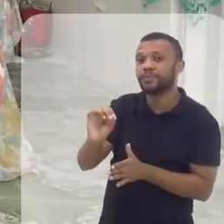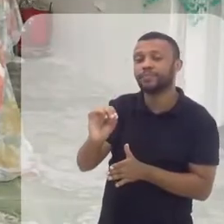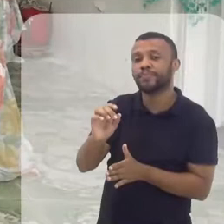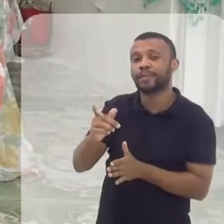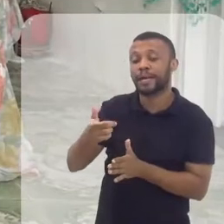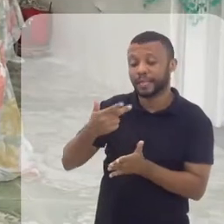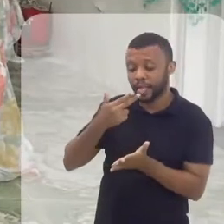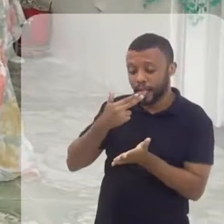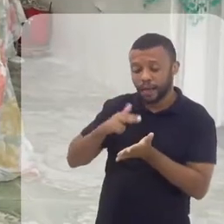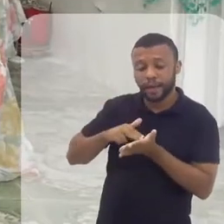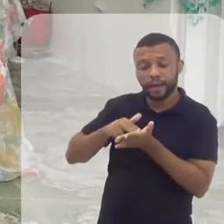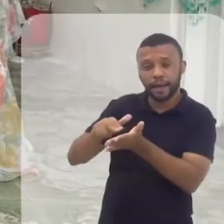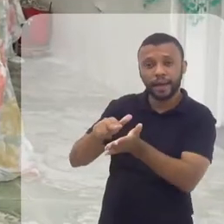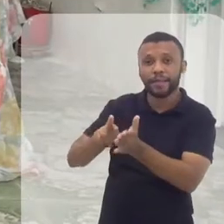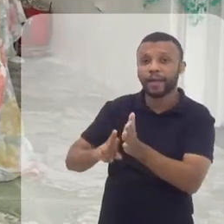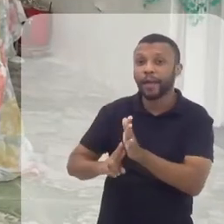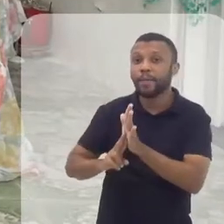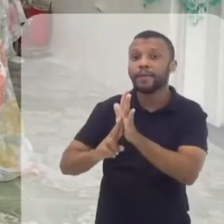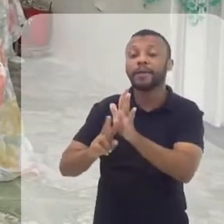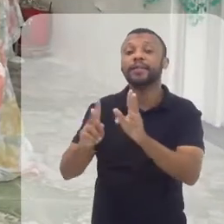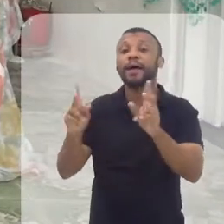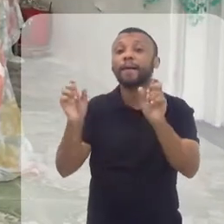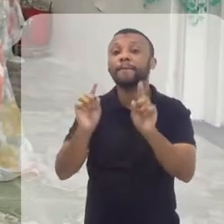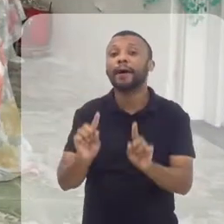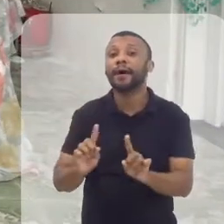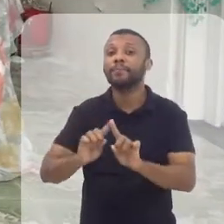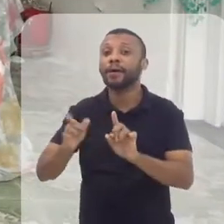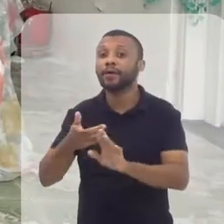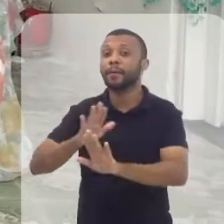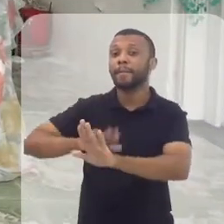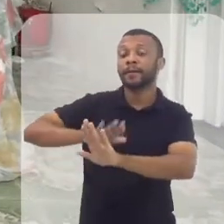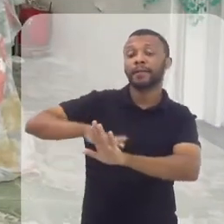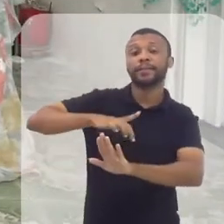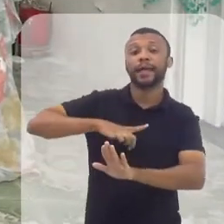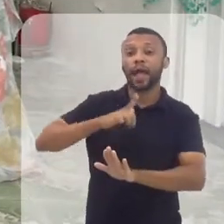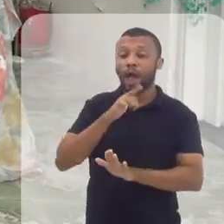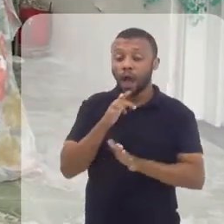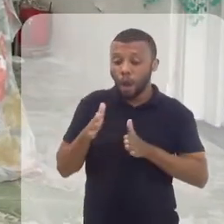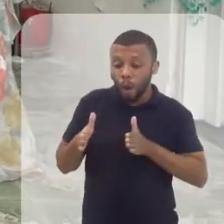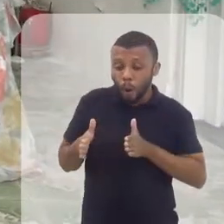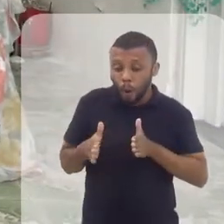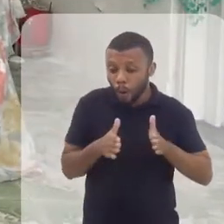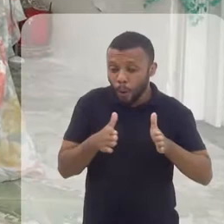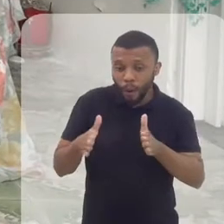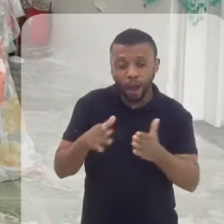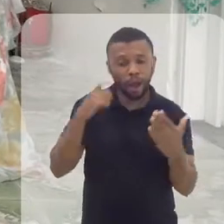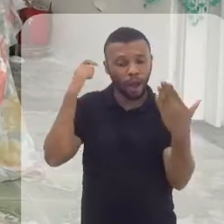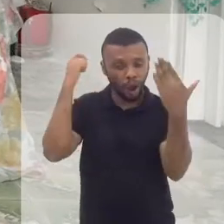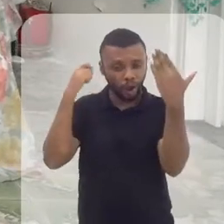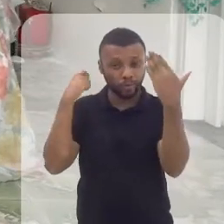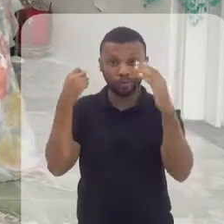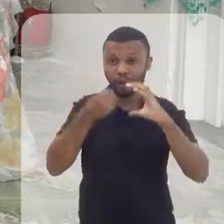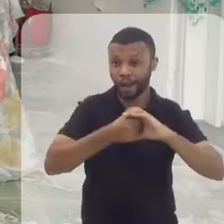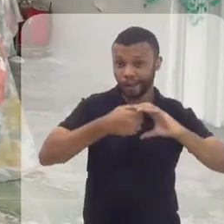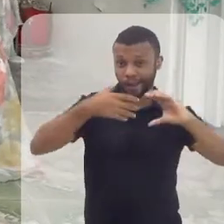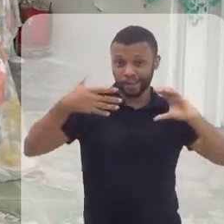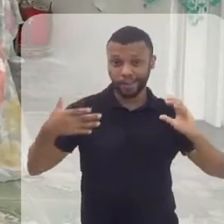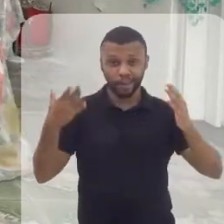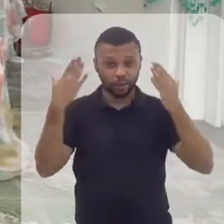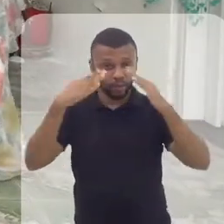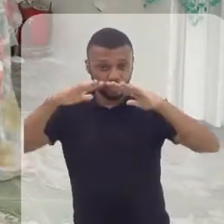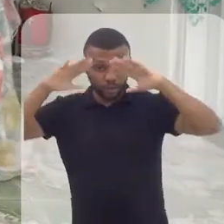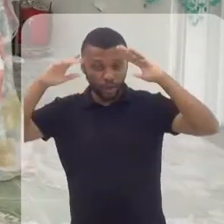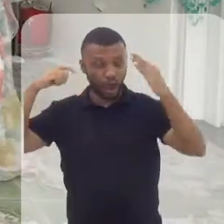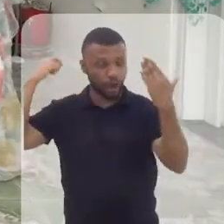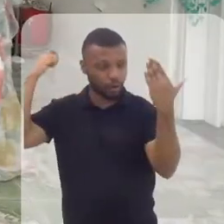essa carta representa a paz, tá? Perfeito. Mas tem por trás o rio que é Oxum. Então, o arquétipo do Orixá